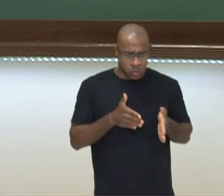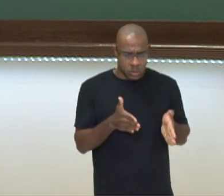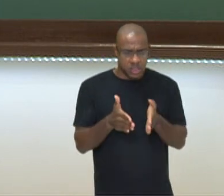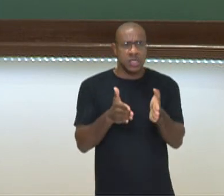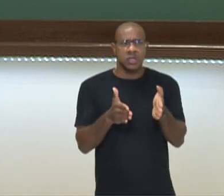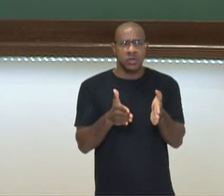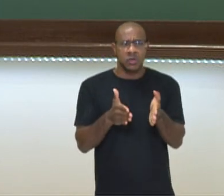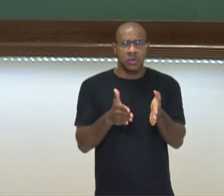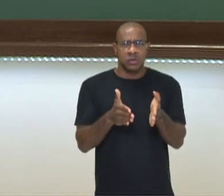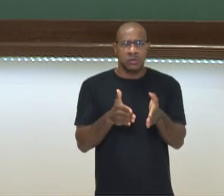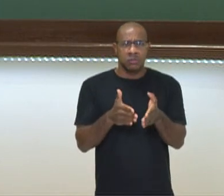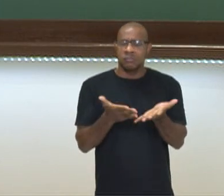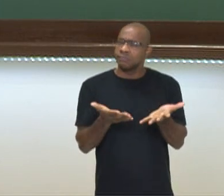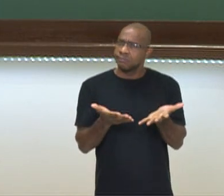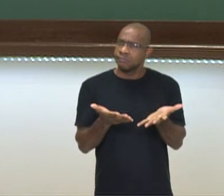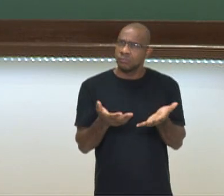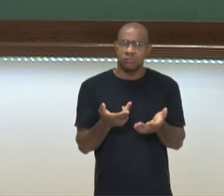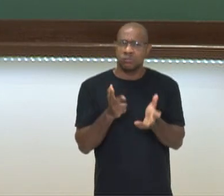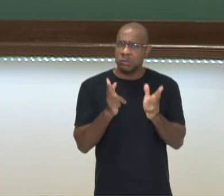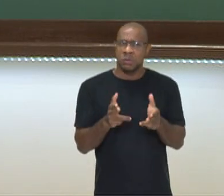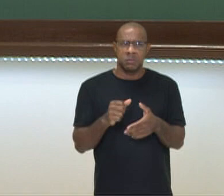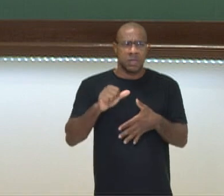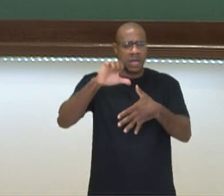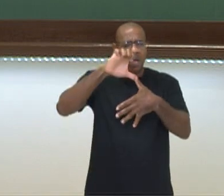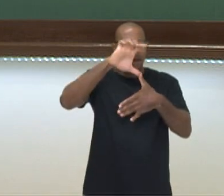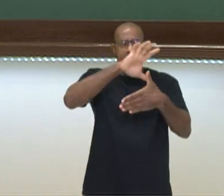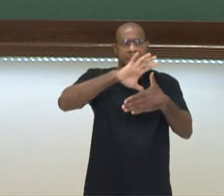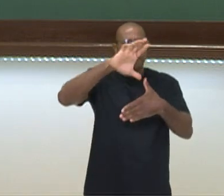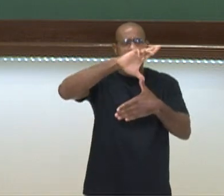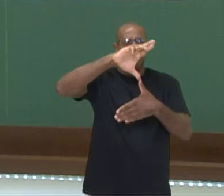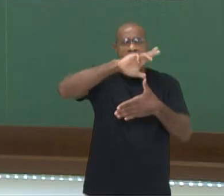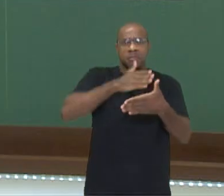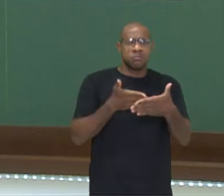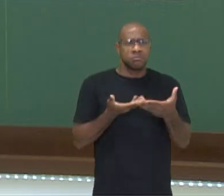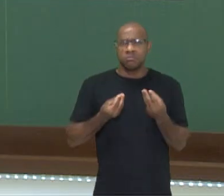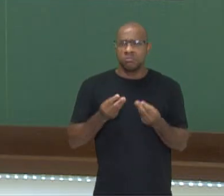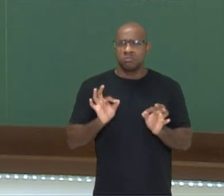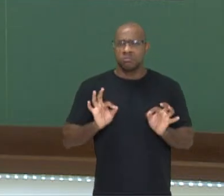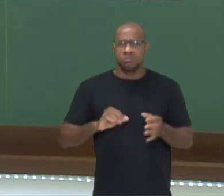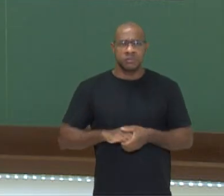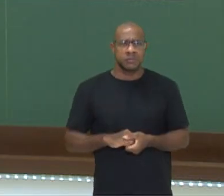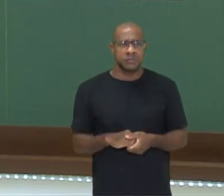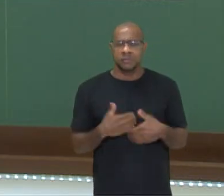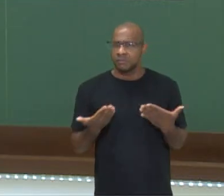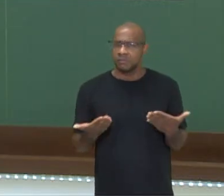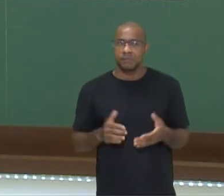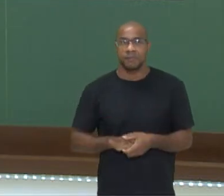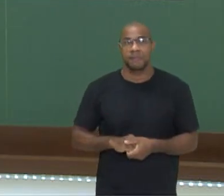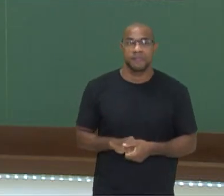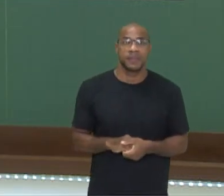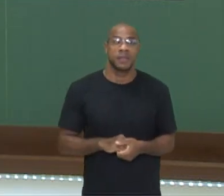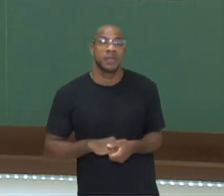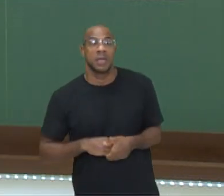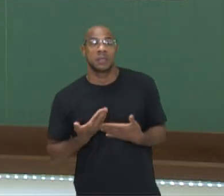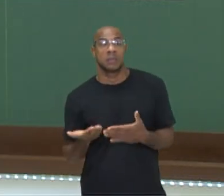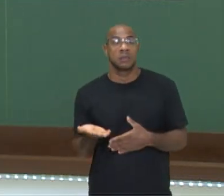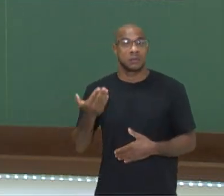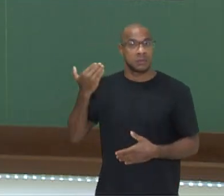Amazonas não está lá na Mesoamérica. Pois é, vamos ver? Segundo o Cornejo,